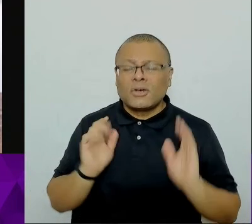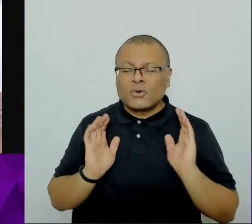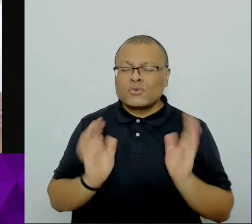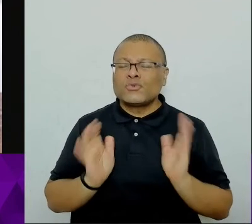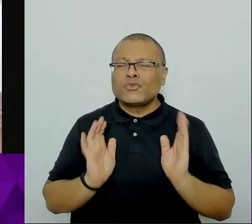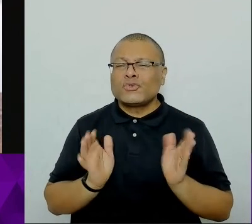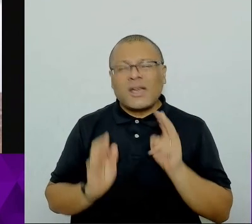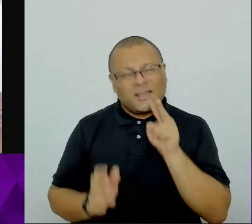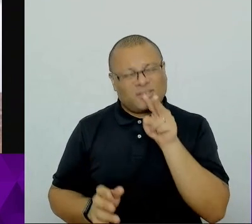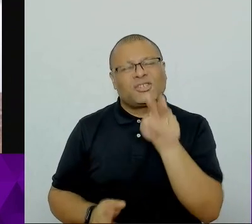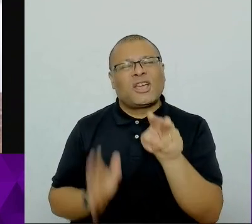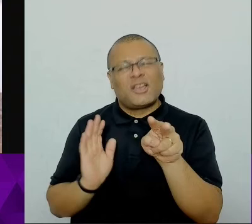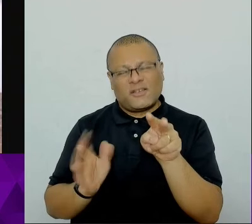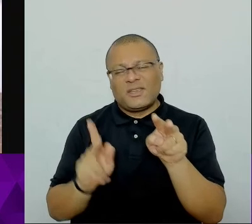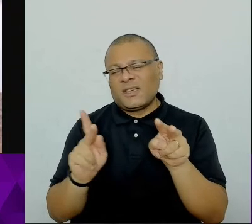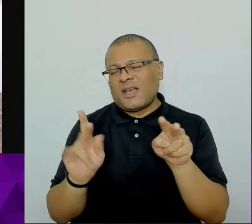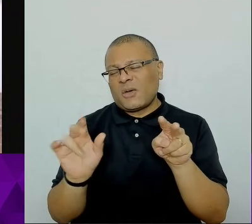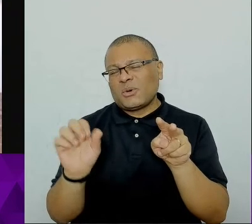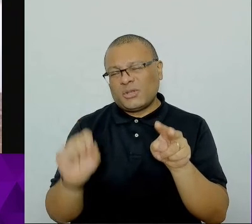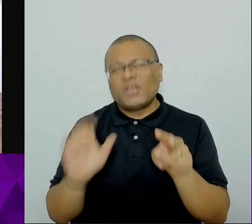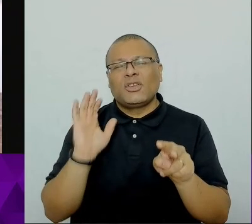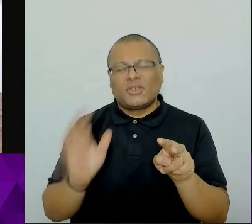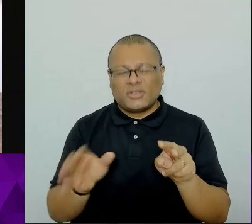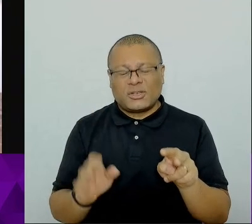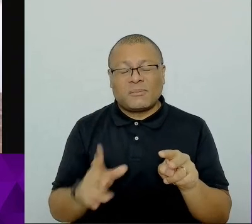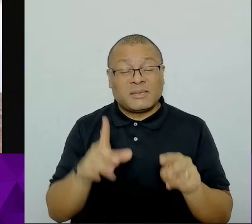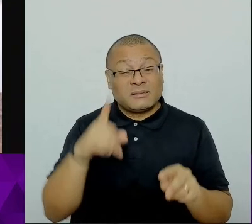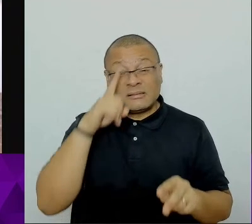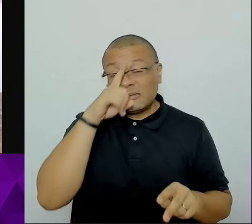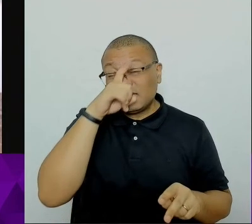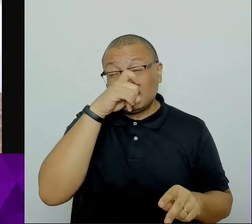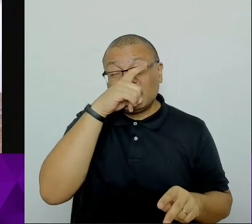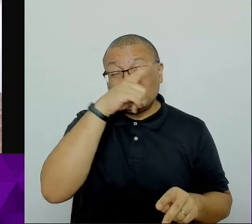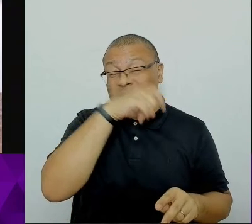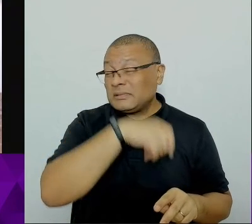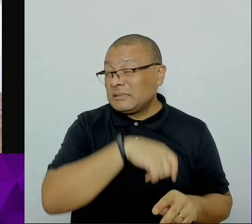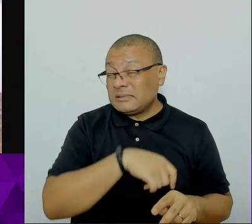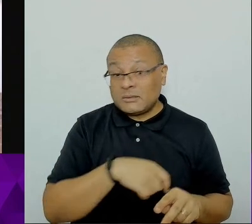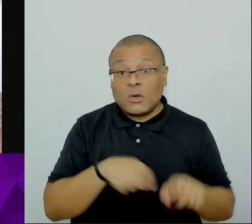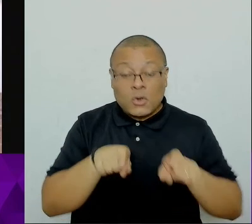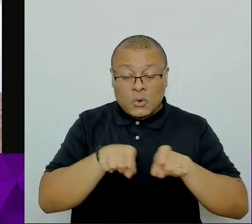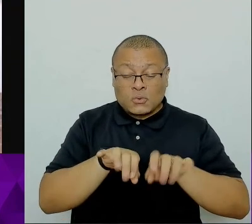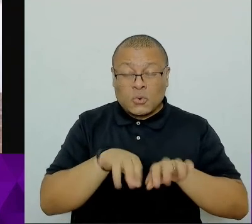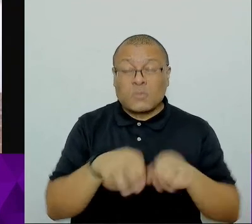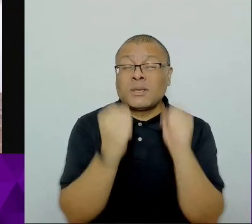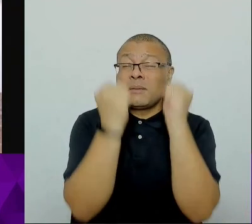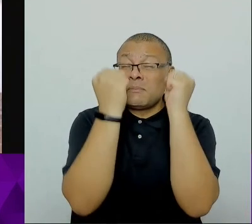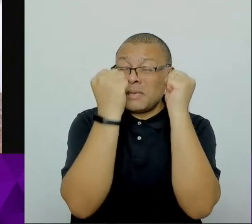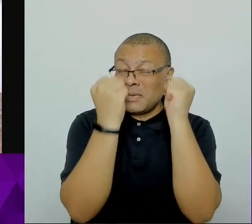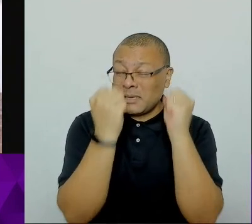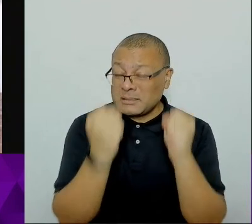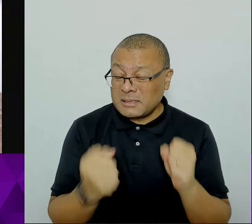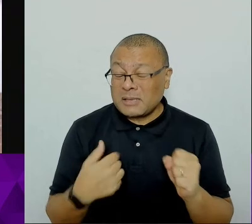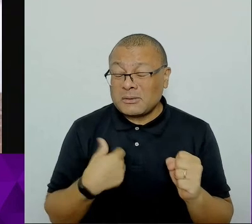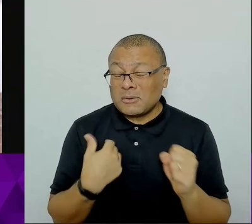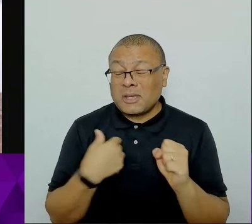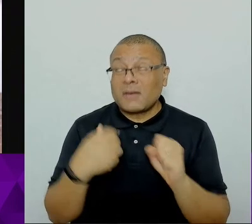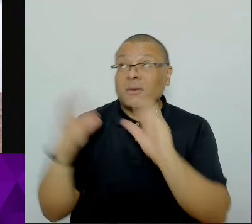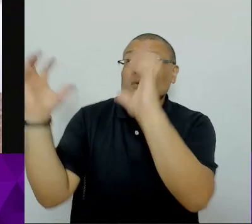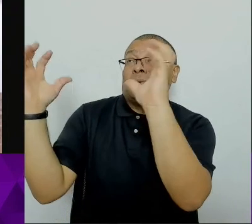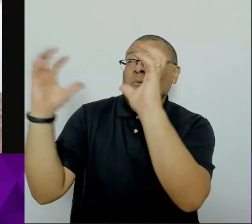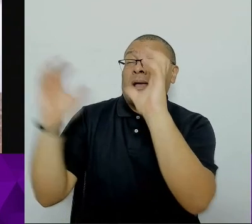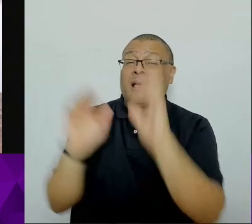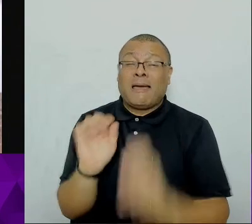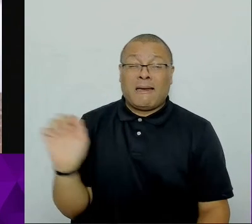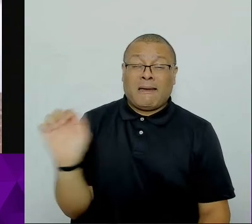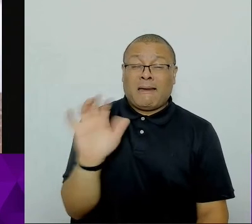vi o Kubernetes, eu já vi o OpenShift, é muito complicado, e para rodar na máquina é meio pesado, e se eu quiser subir numa nuvem é muito caro, eu